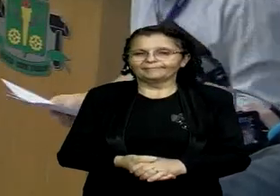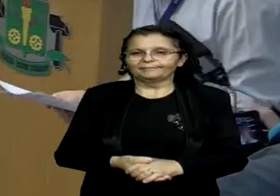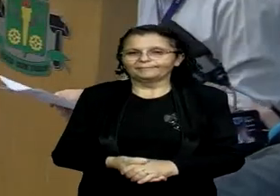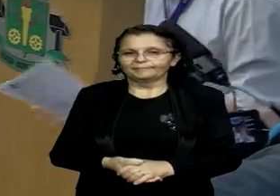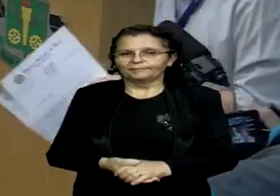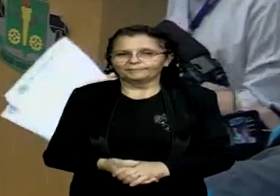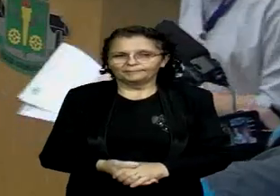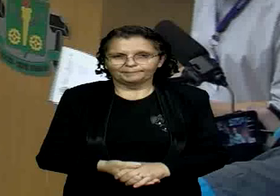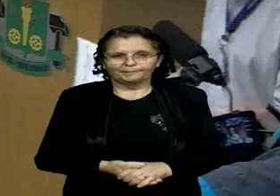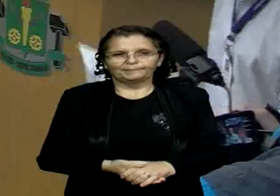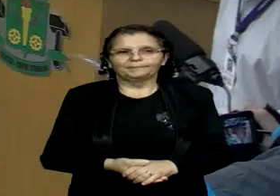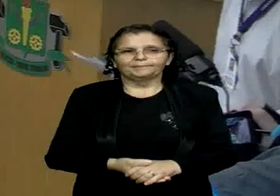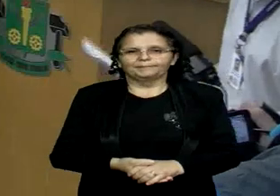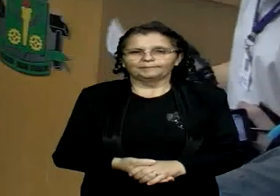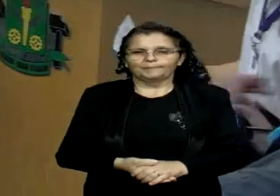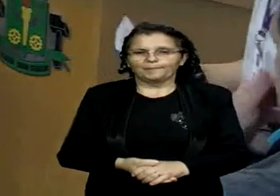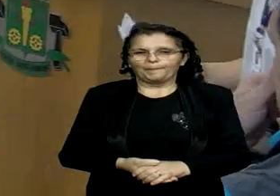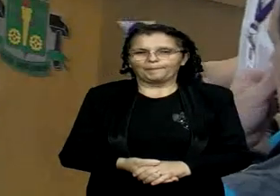Sim.